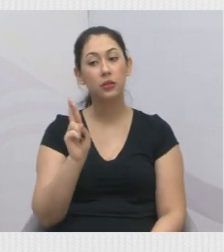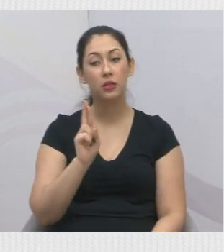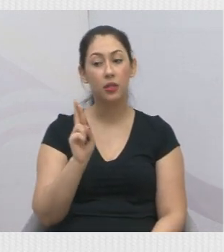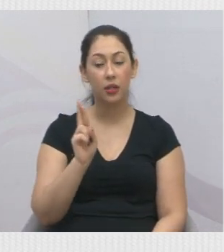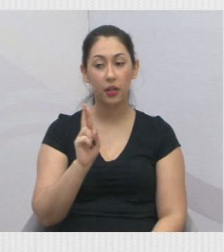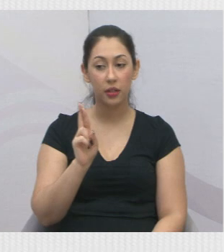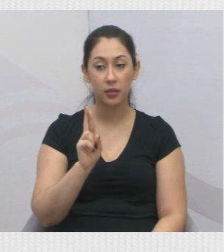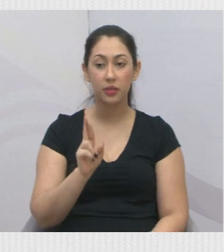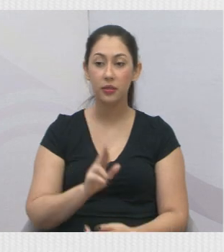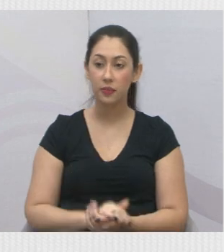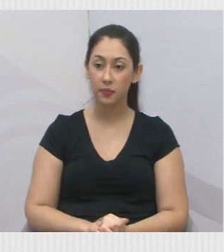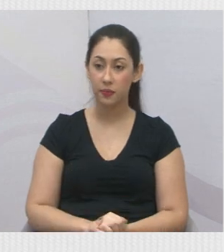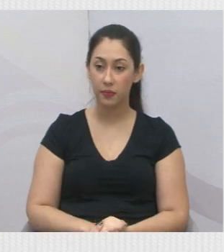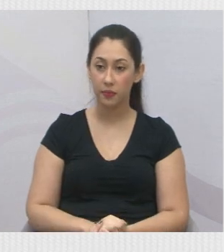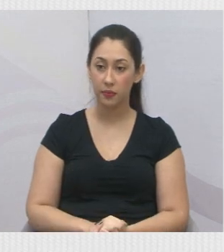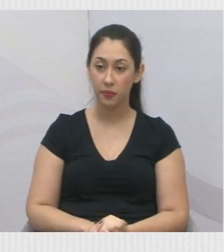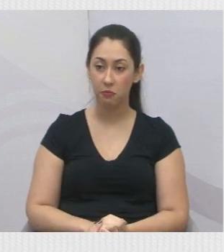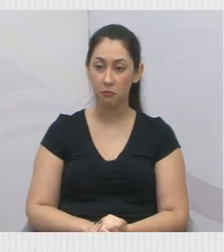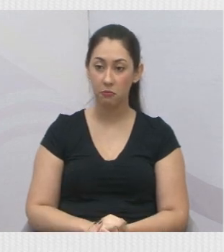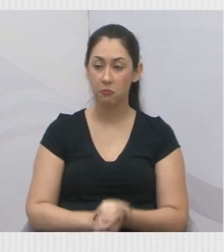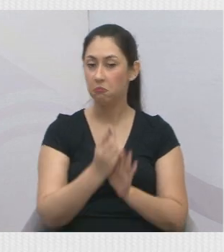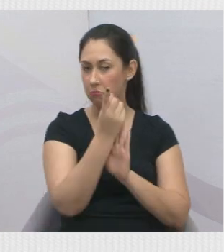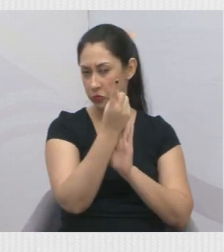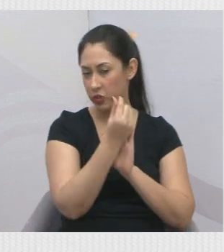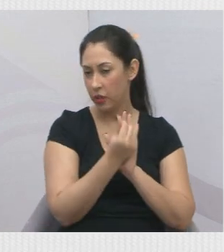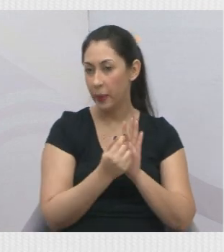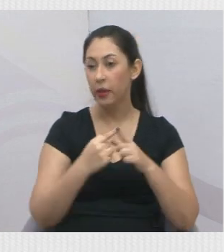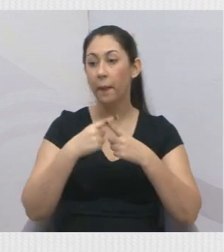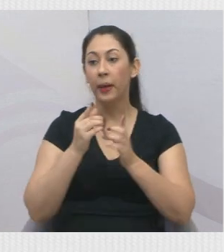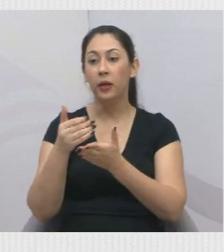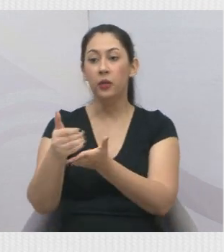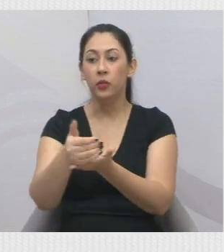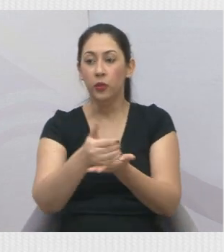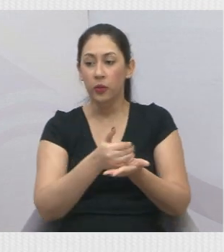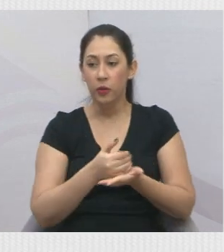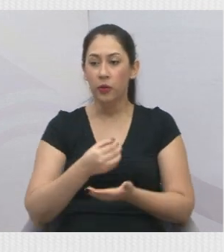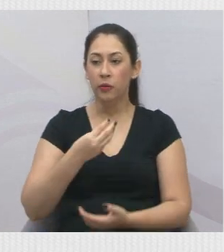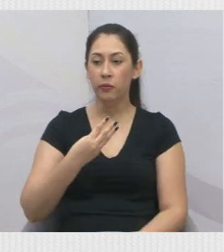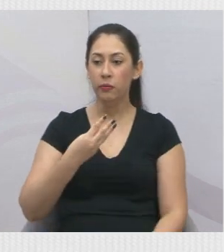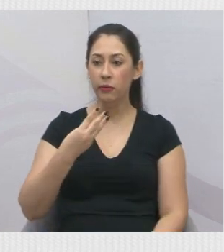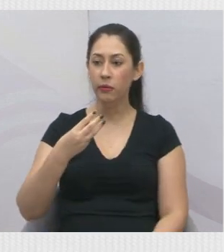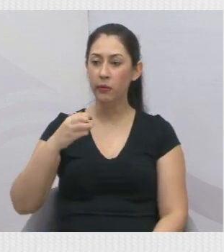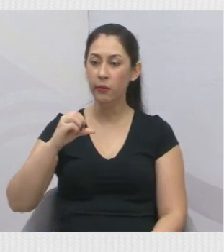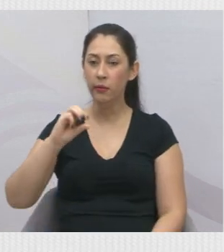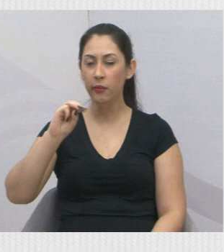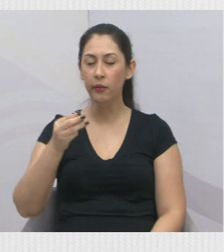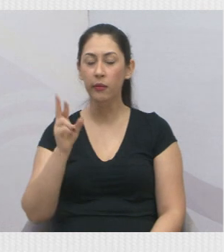R$ 249.914.000, correntes, né? É, prevista para 2021, e arrecadado